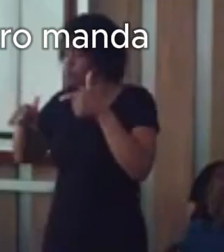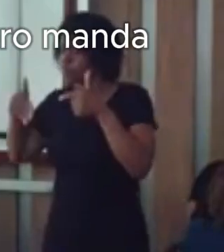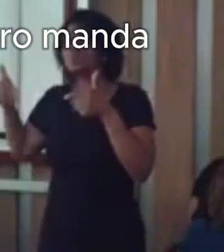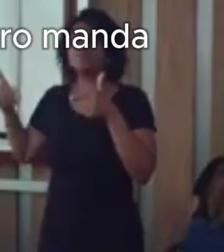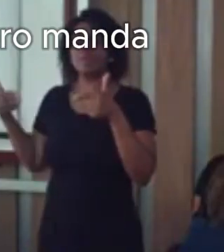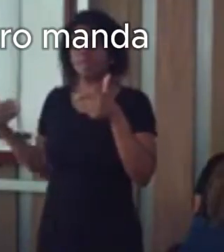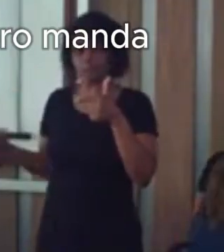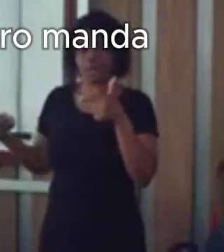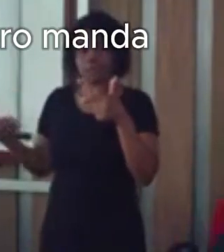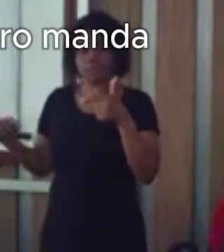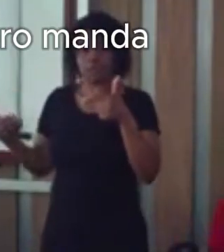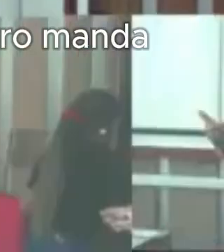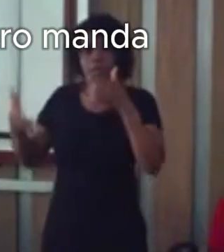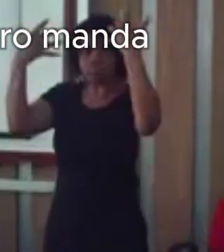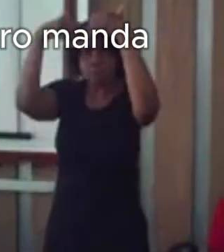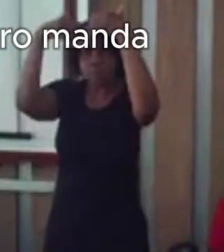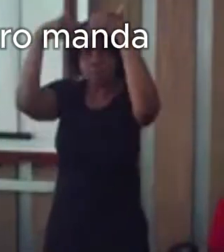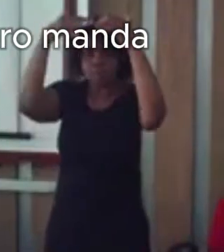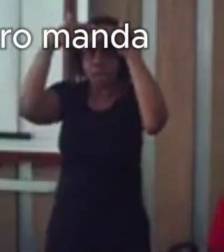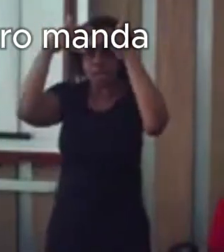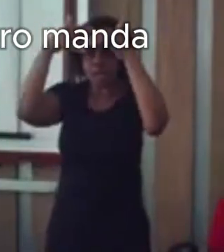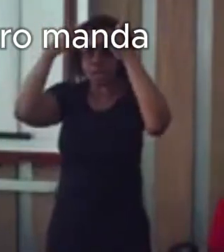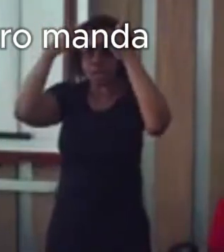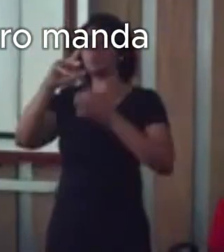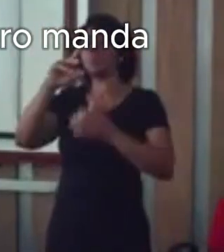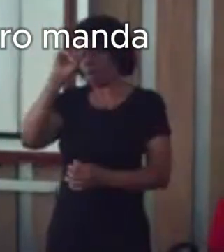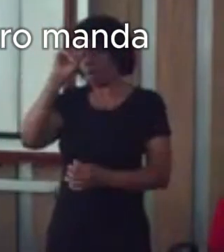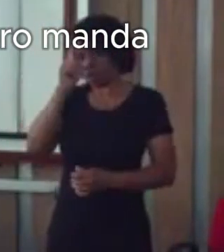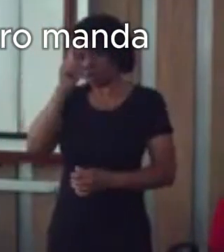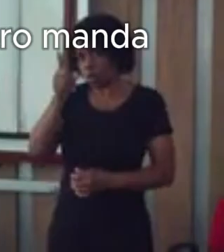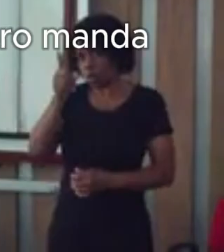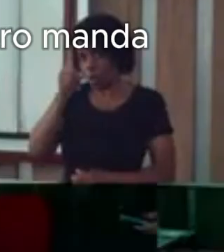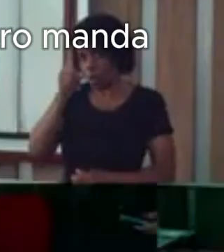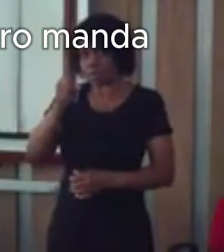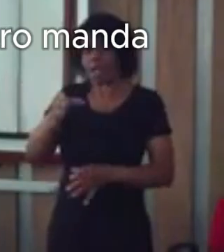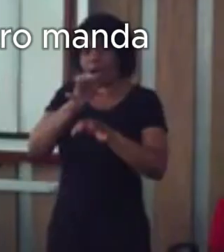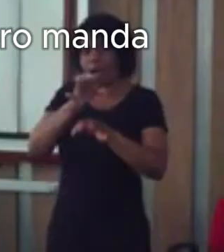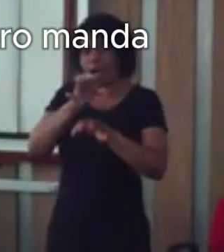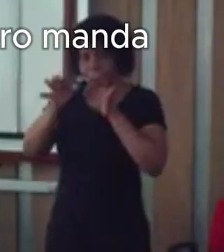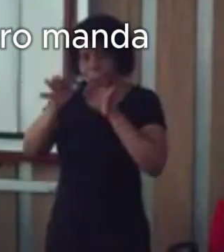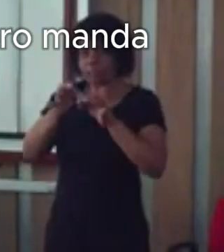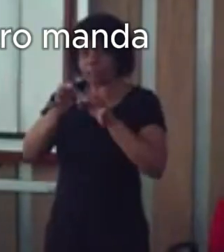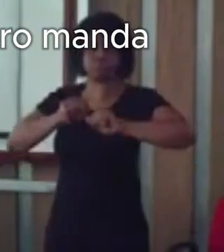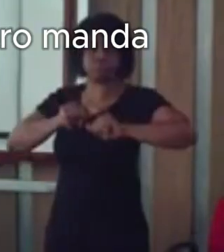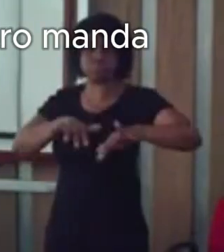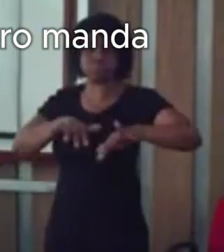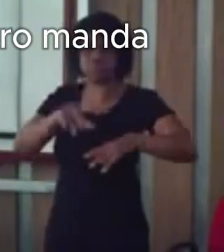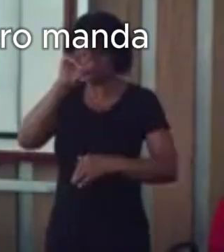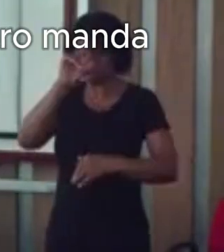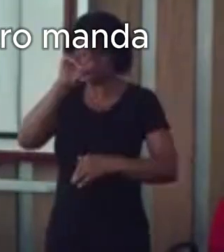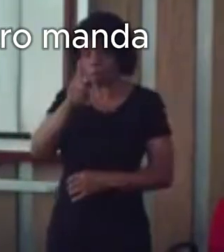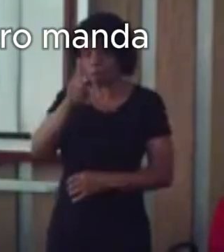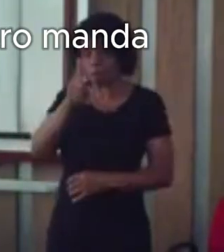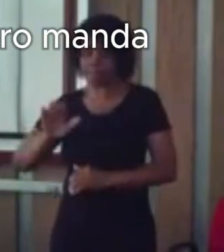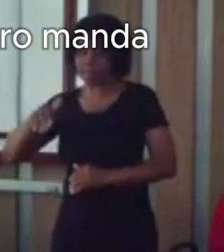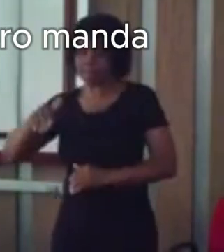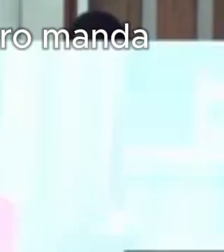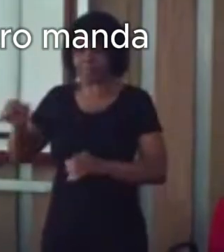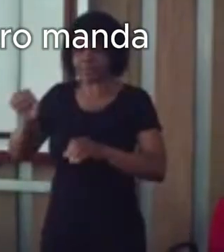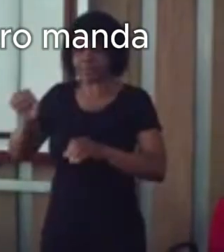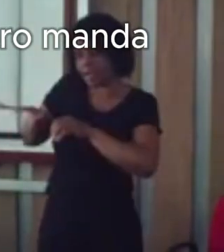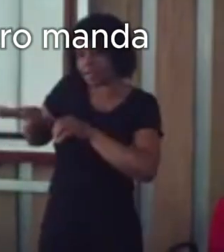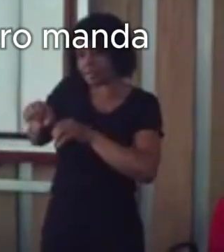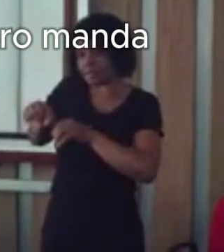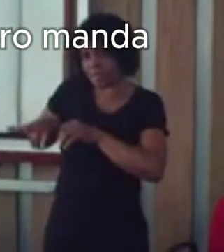Então, está o cérebro aqui mandando a ordem. A medula está vindo aqui transmitindo a ordem. E daqui tem essas saídas,